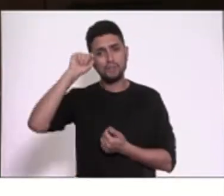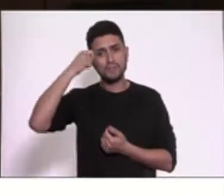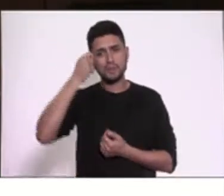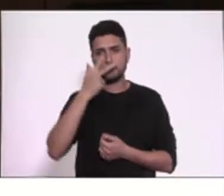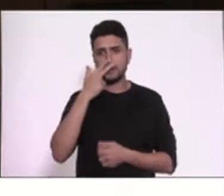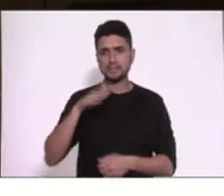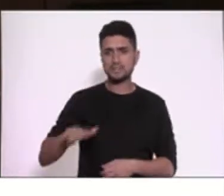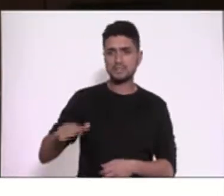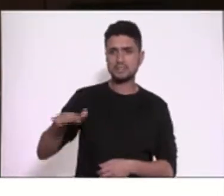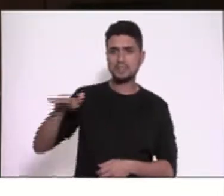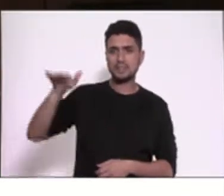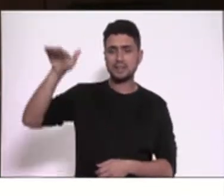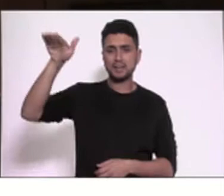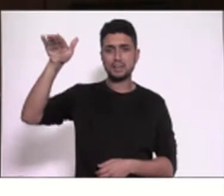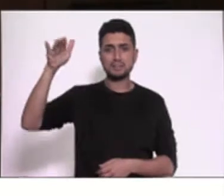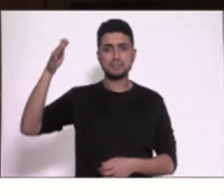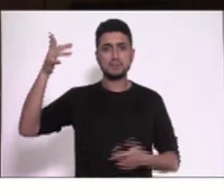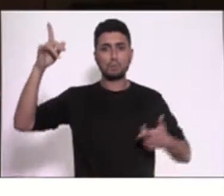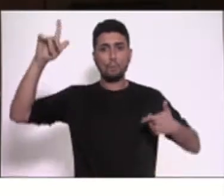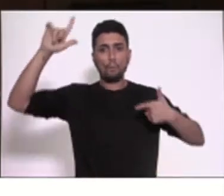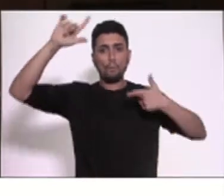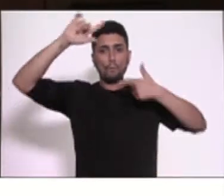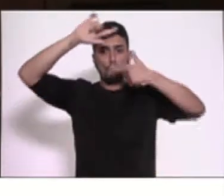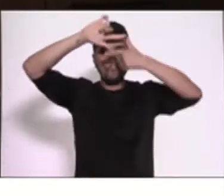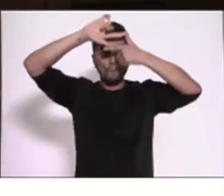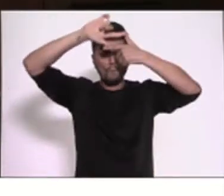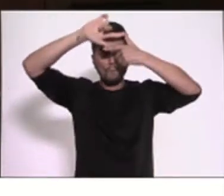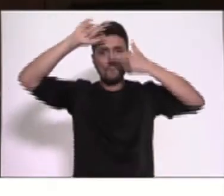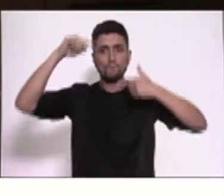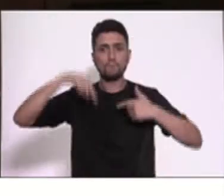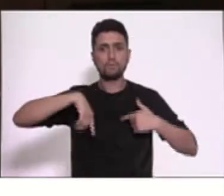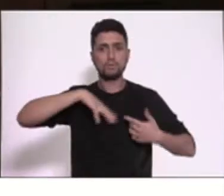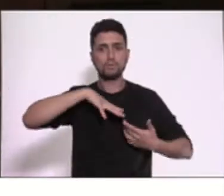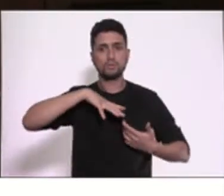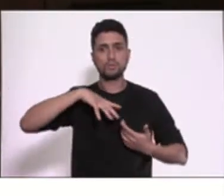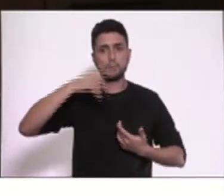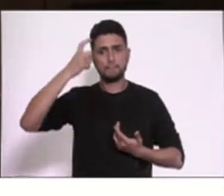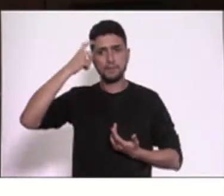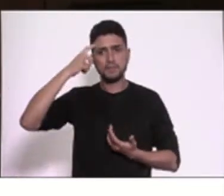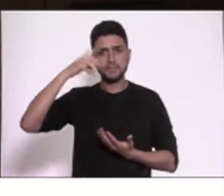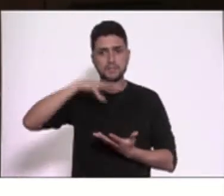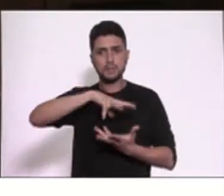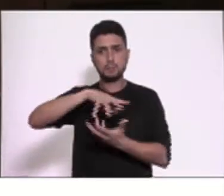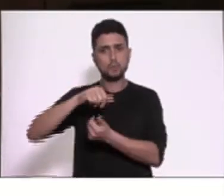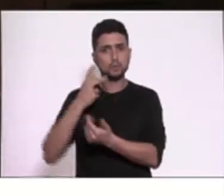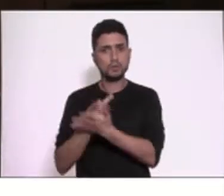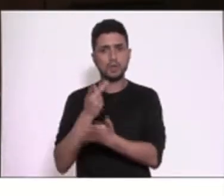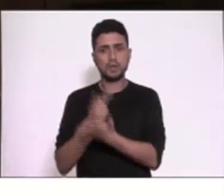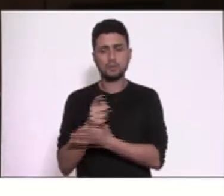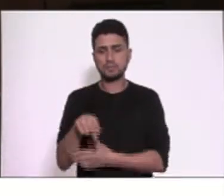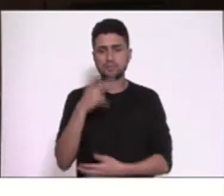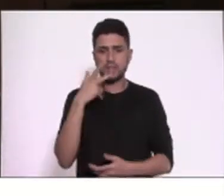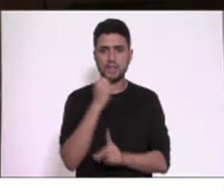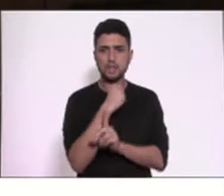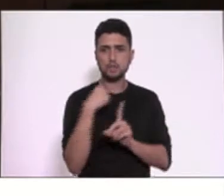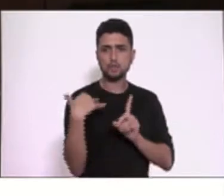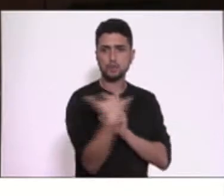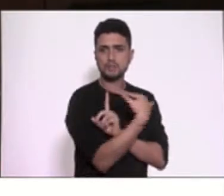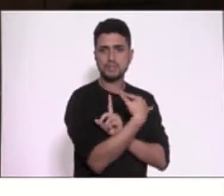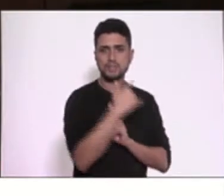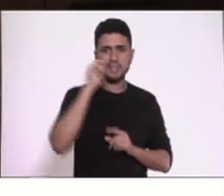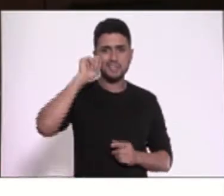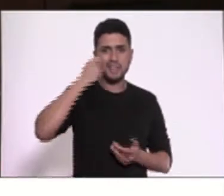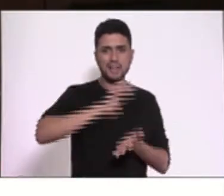crescem com uma noção de mundo completamente equivocada. Quando você diz que nós vivemos numa sociedade racista, isso é mentira.